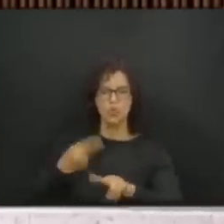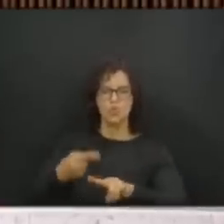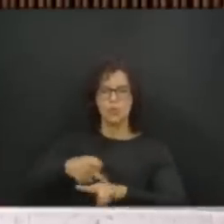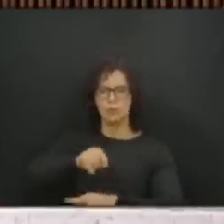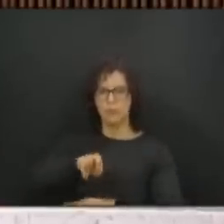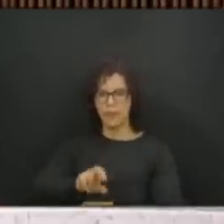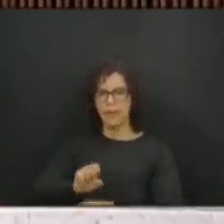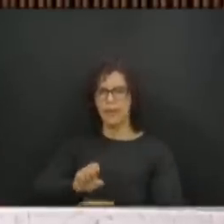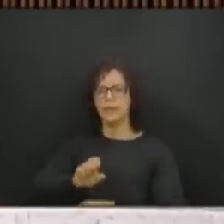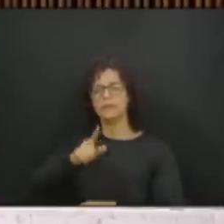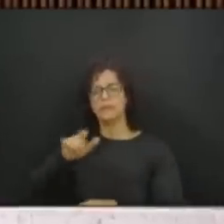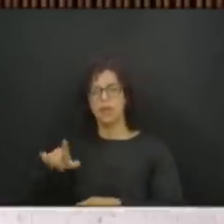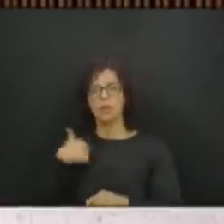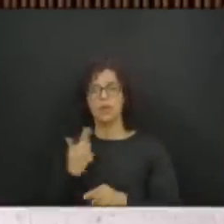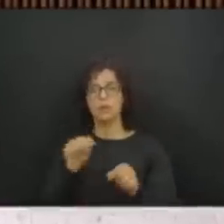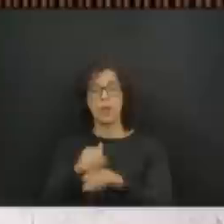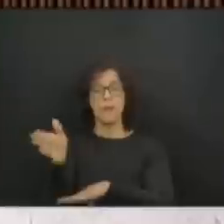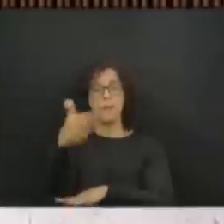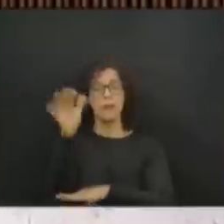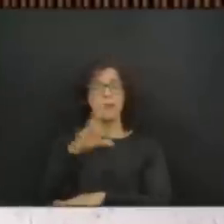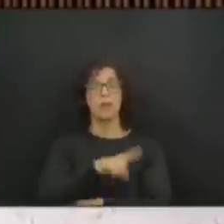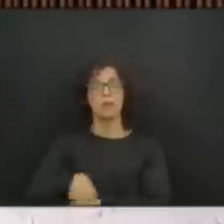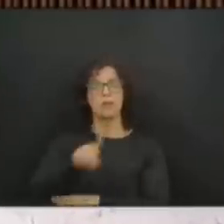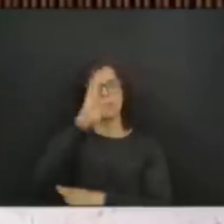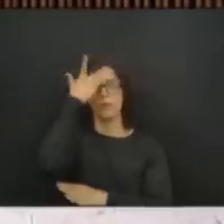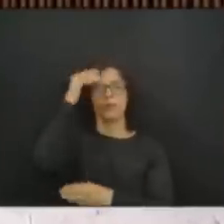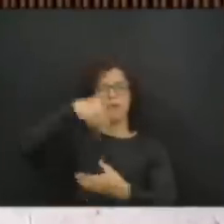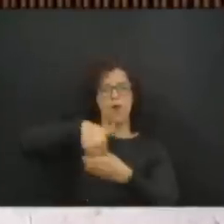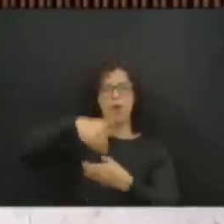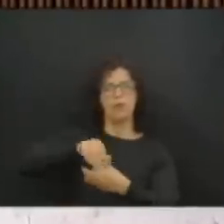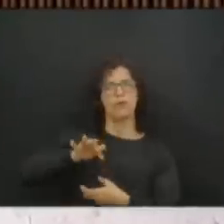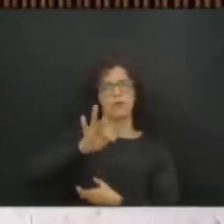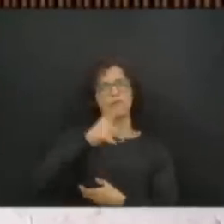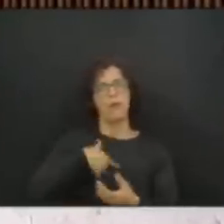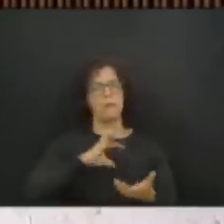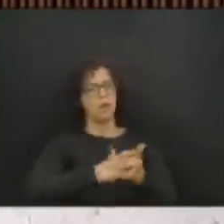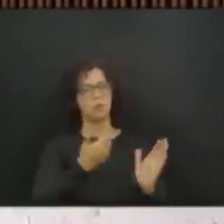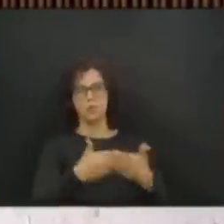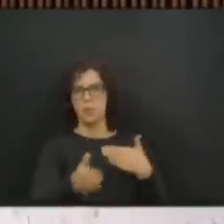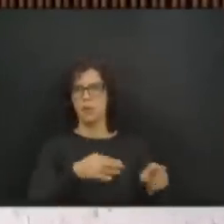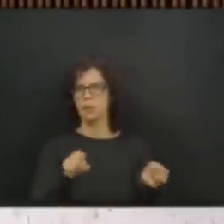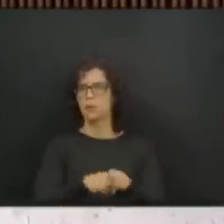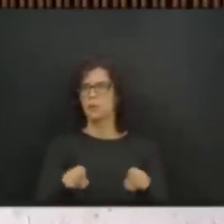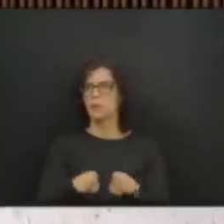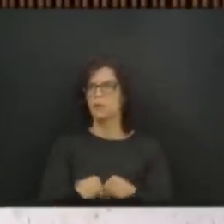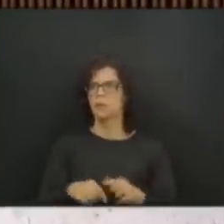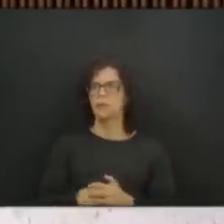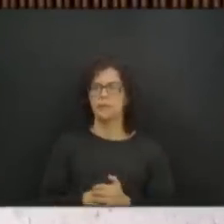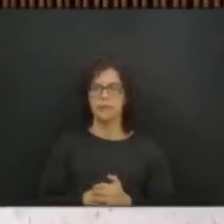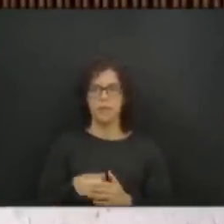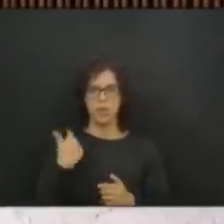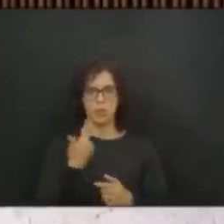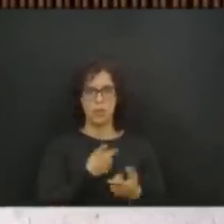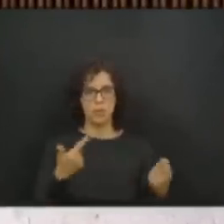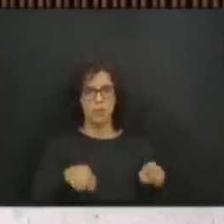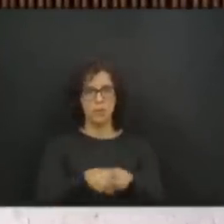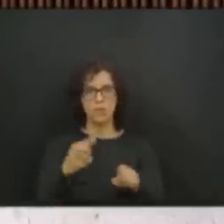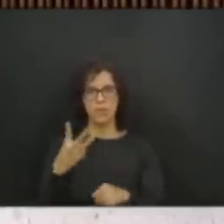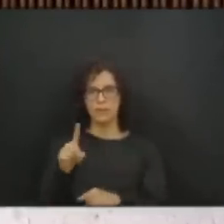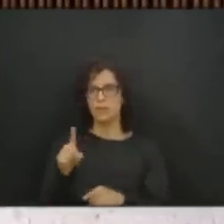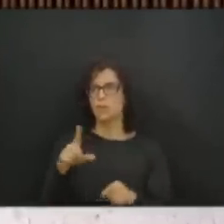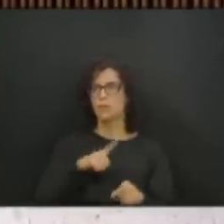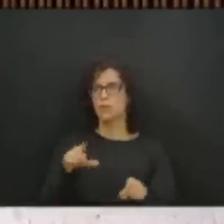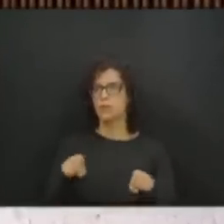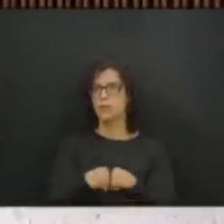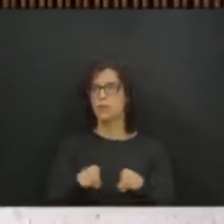espero que isso seja Bandeira para todos os candidatos independente dos partidos nesta eleição será feita dia trinta